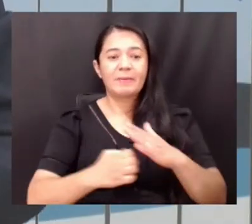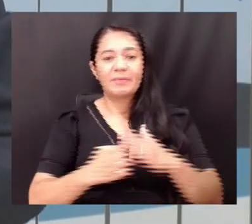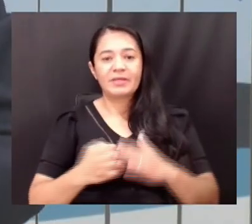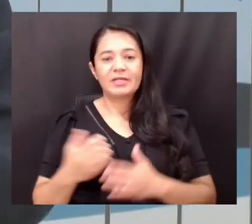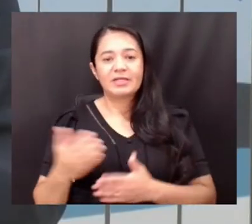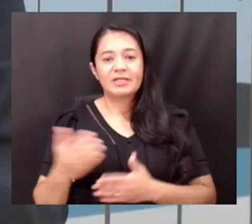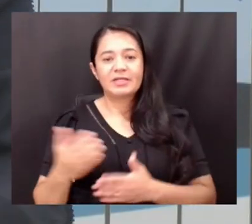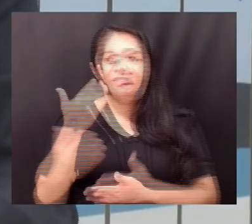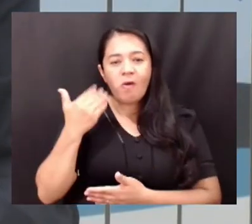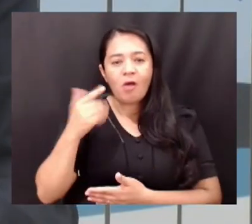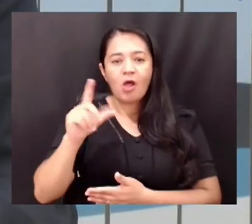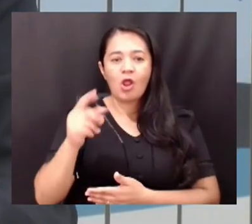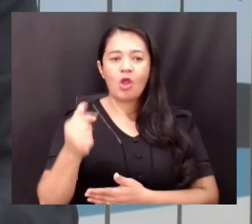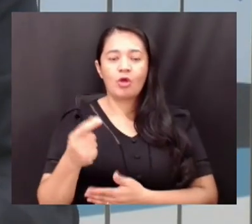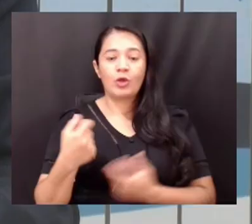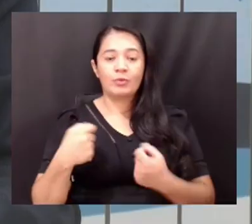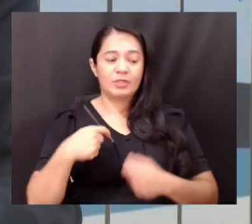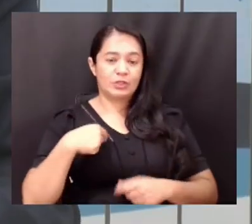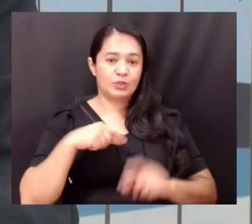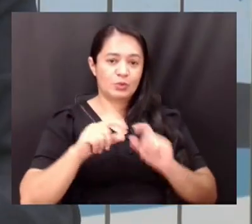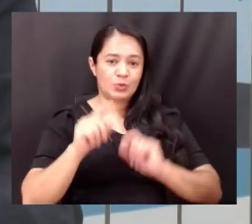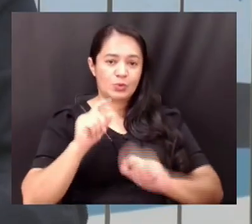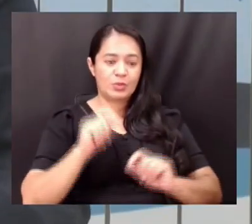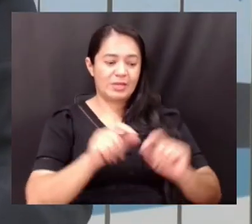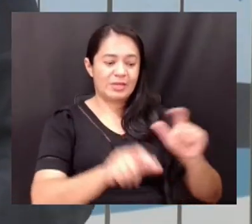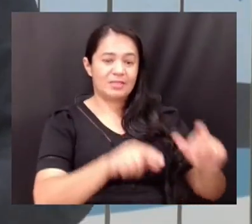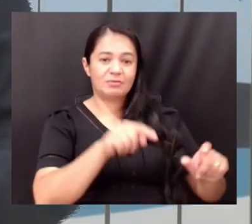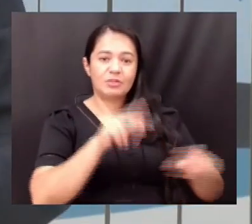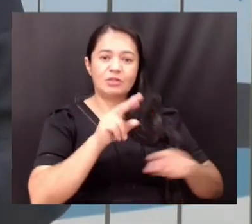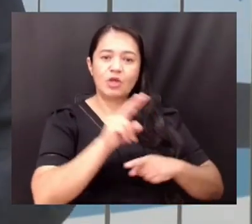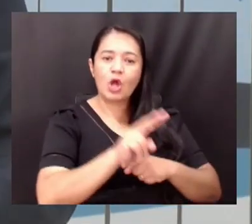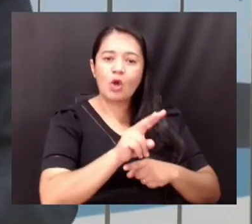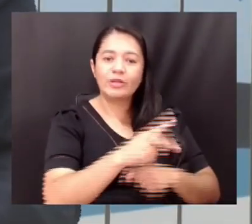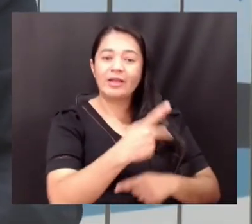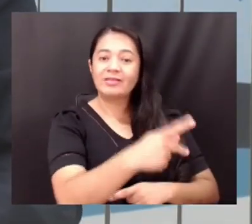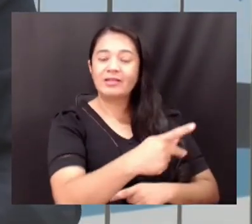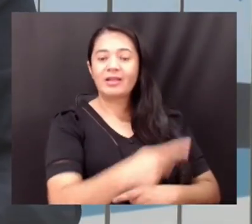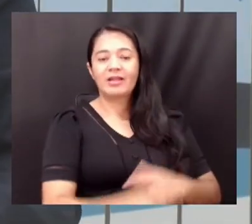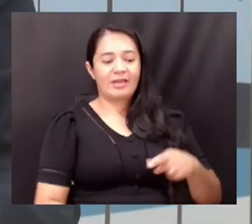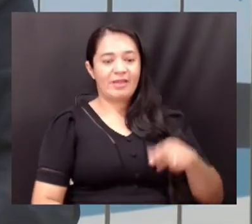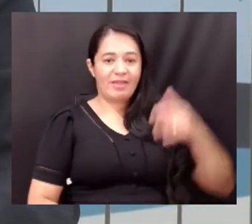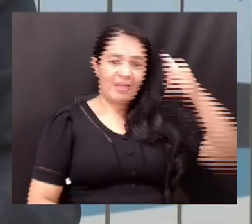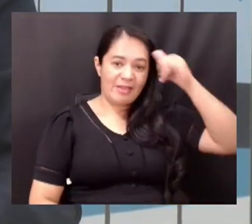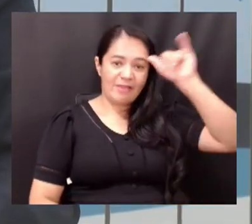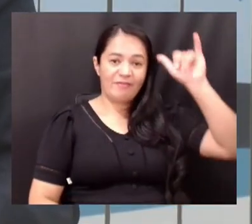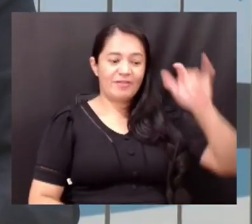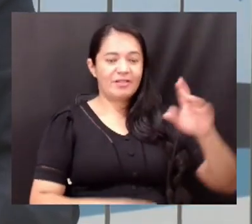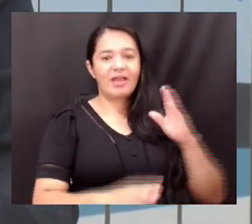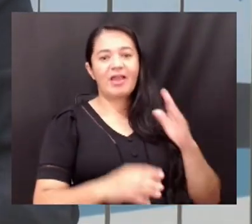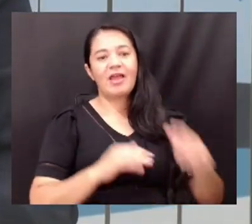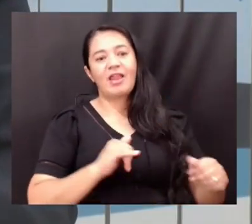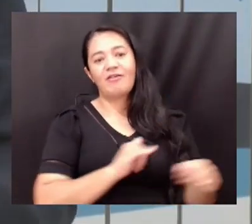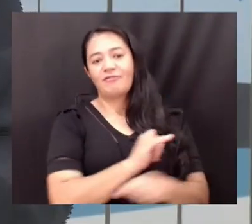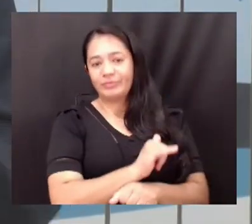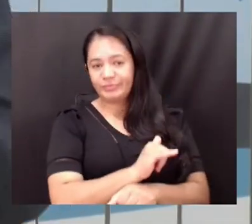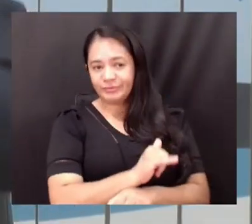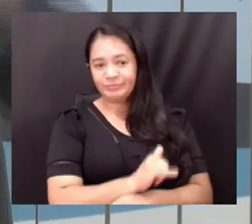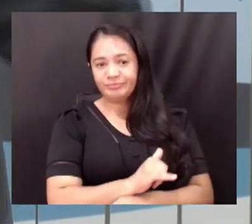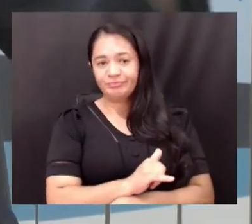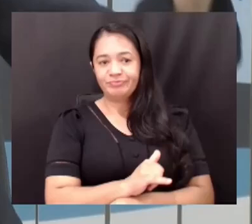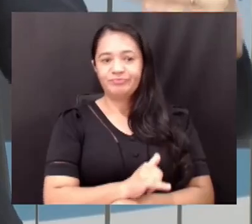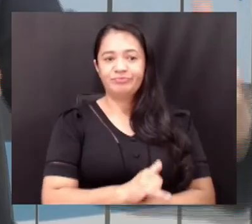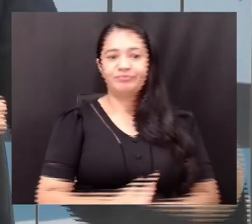pessoas, para que elas faltem menos, para que eu não gire tanto, que é o turnover, Sim. né? Que eu não tenha tanto